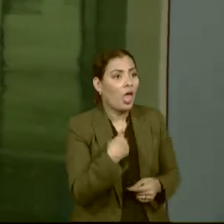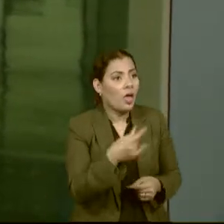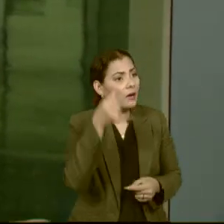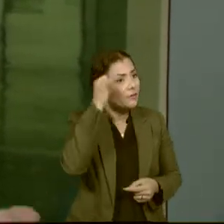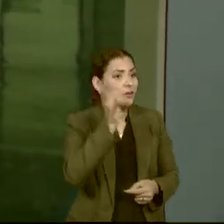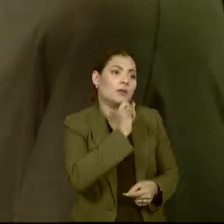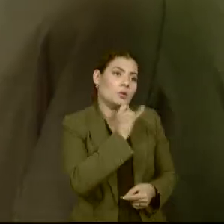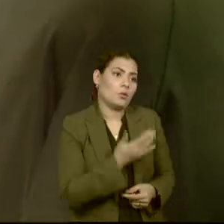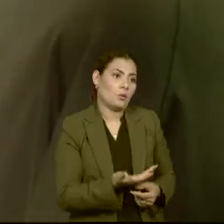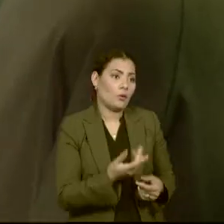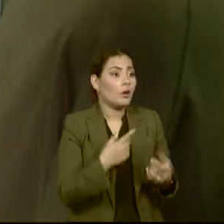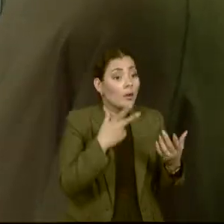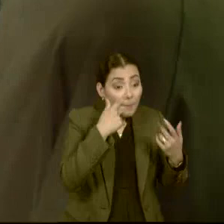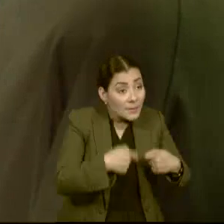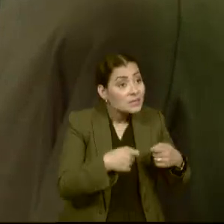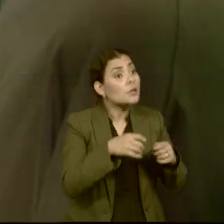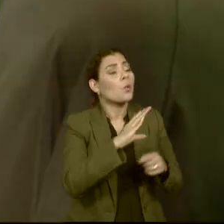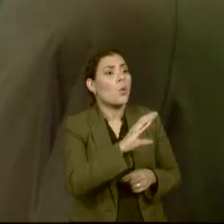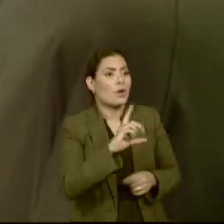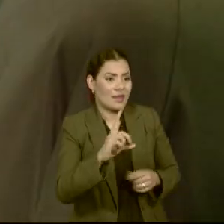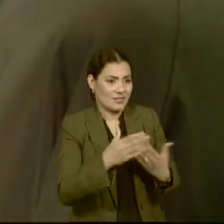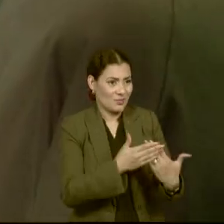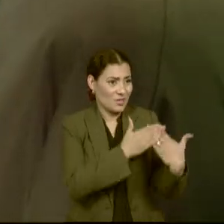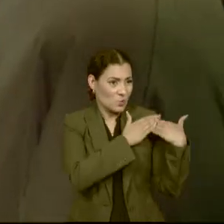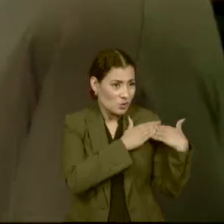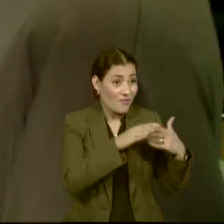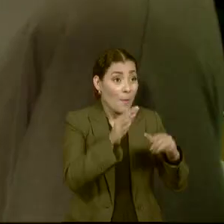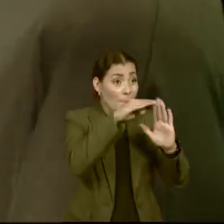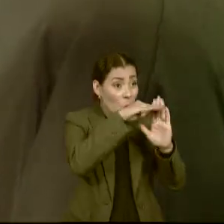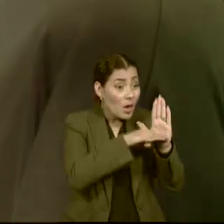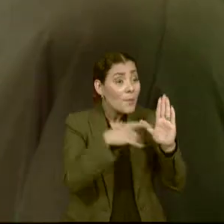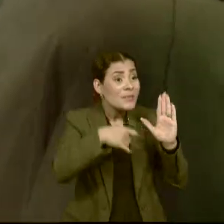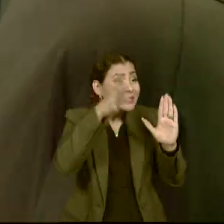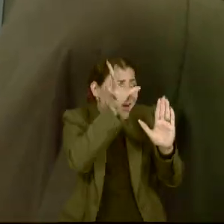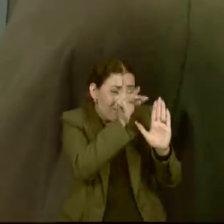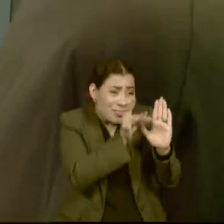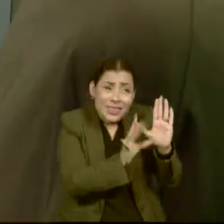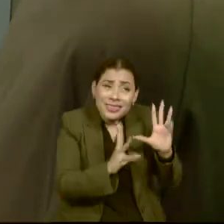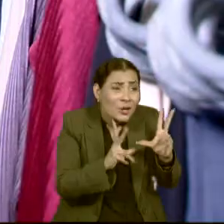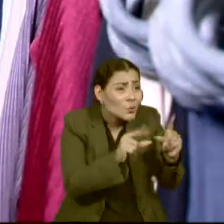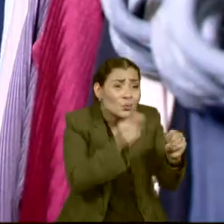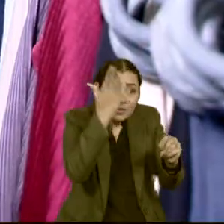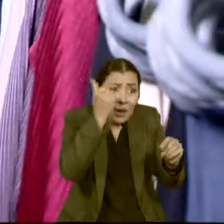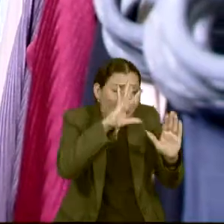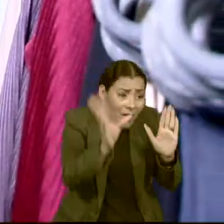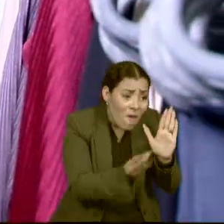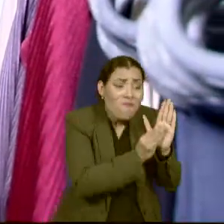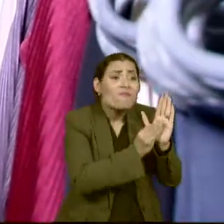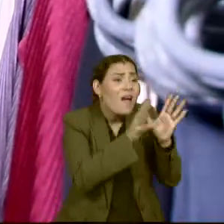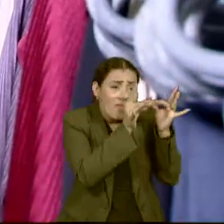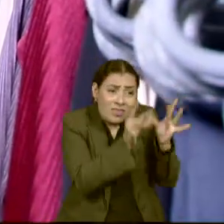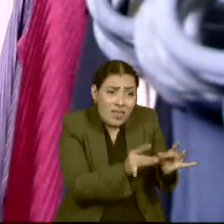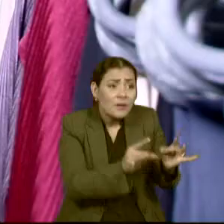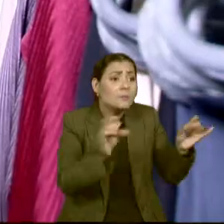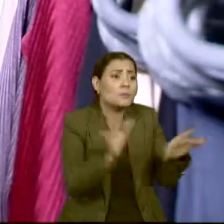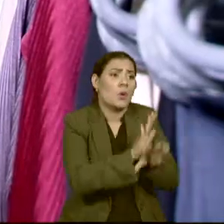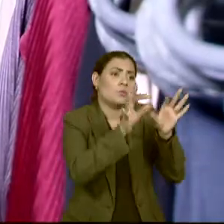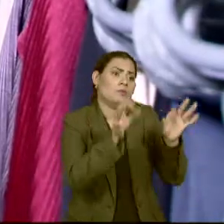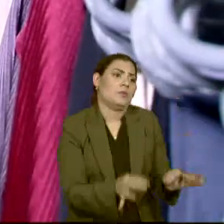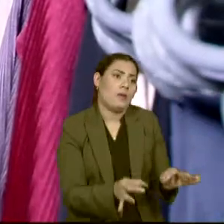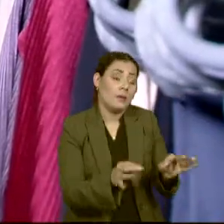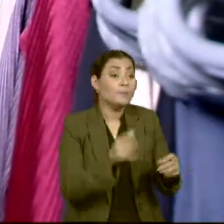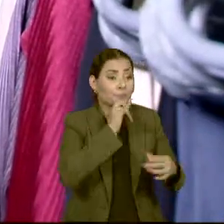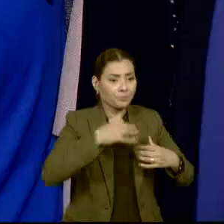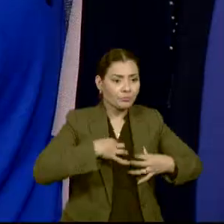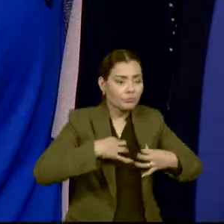departamentos à toa. Coordenar um programa é entender tudo do programa. Então, assim, eu tenho que saber do figurino, né? Eu tenho que saber como